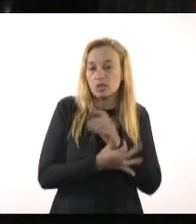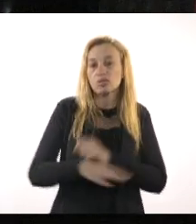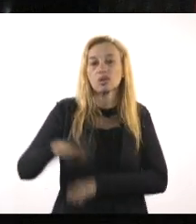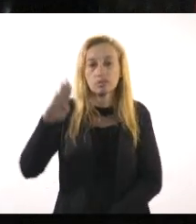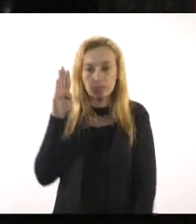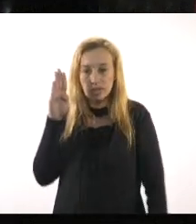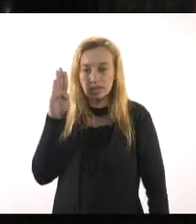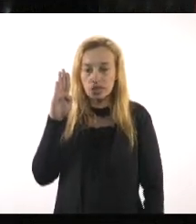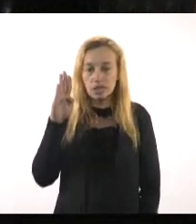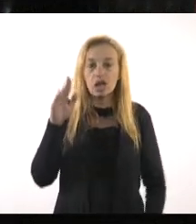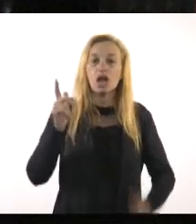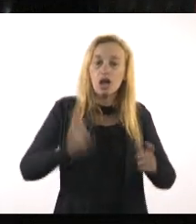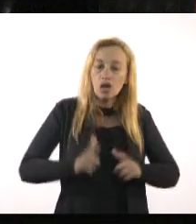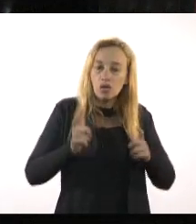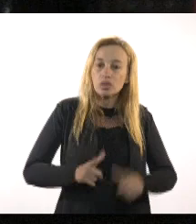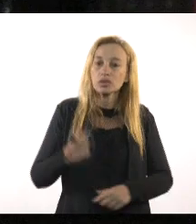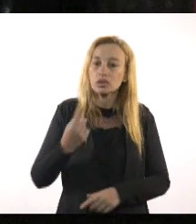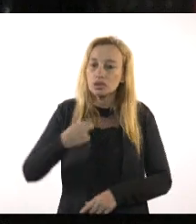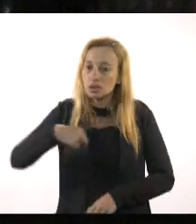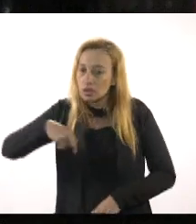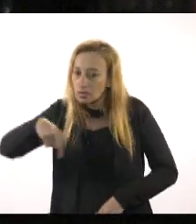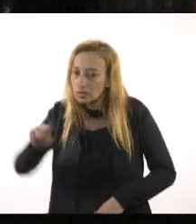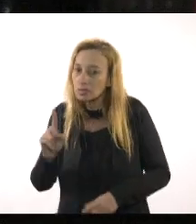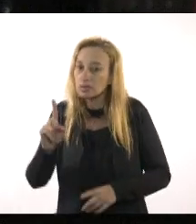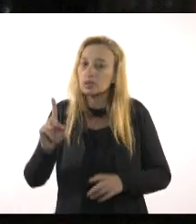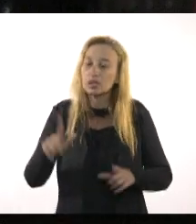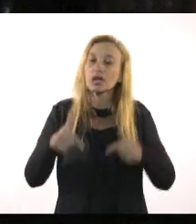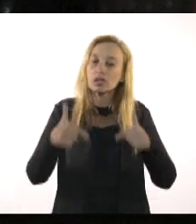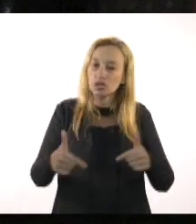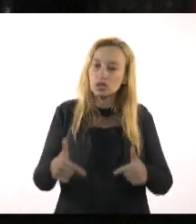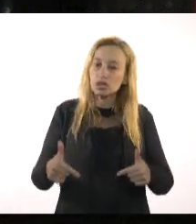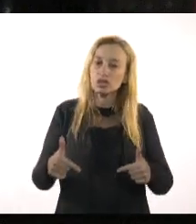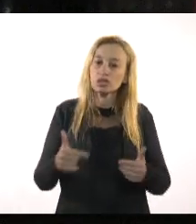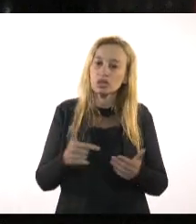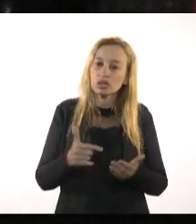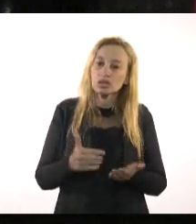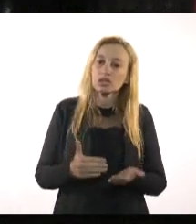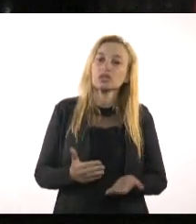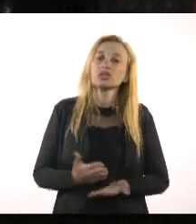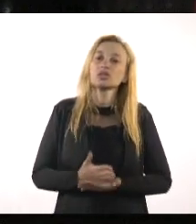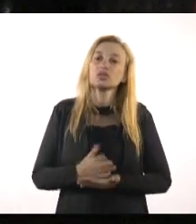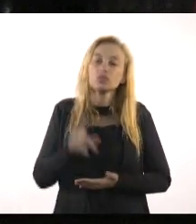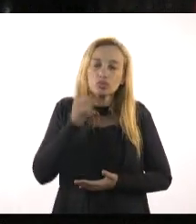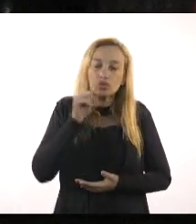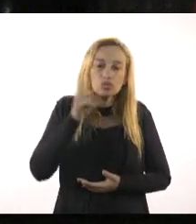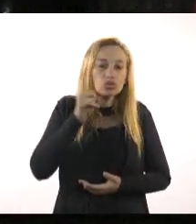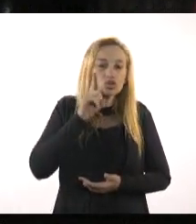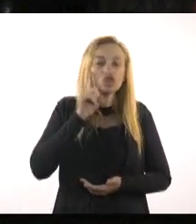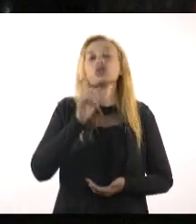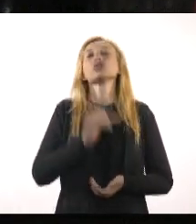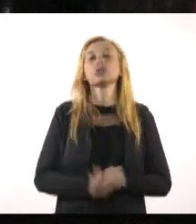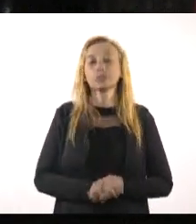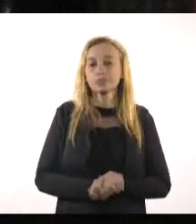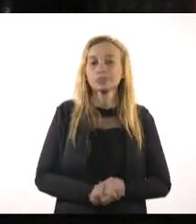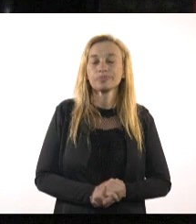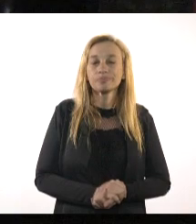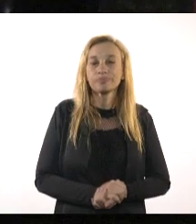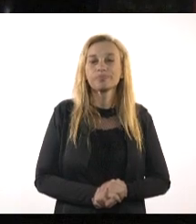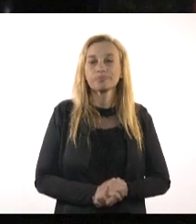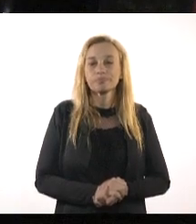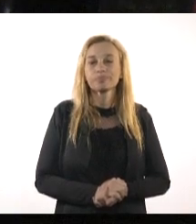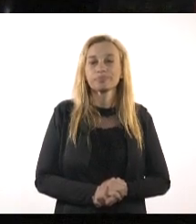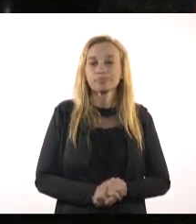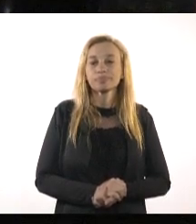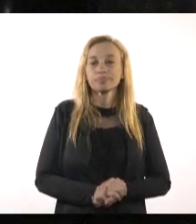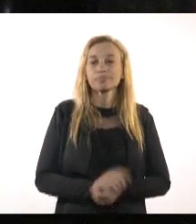né, onde nós vamos agir na ponta, no cotidiano, impactando, né, no cotidiano da